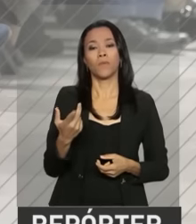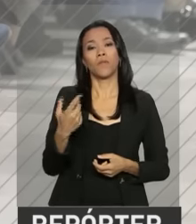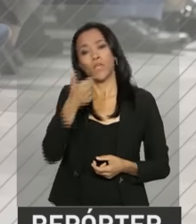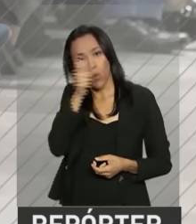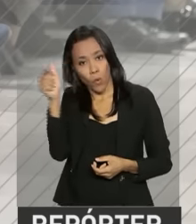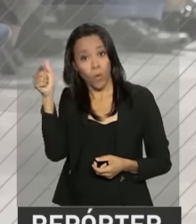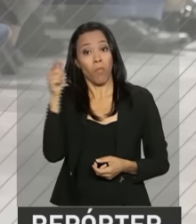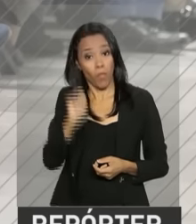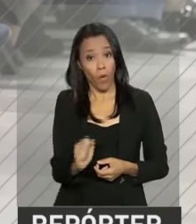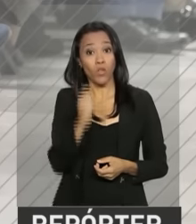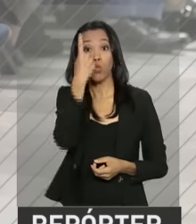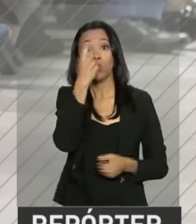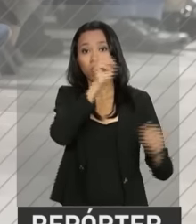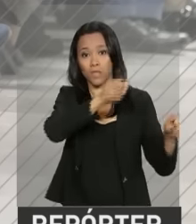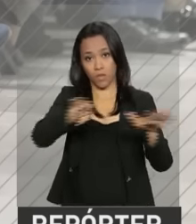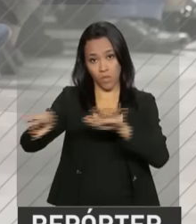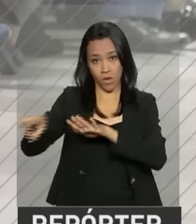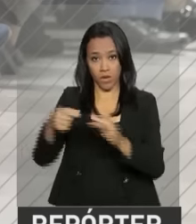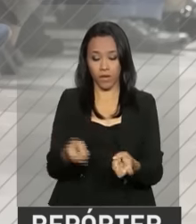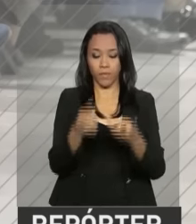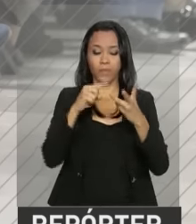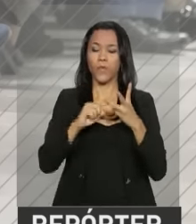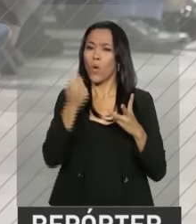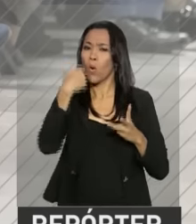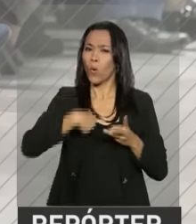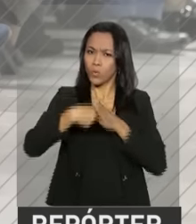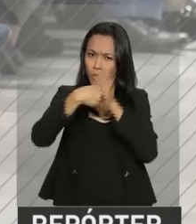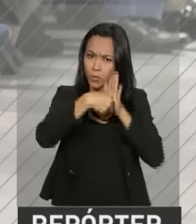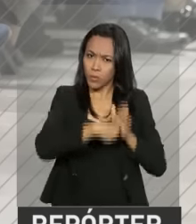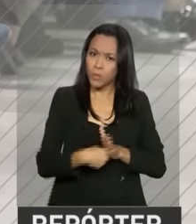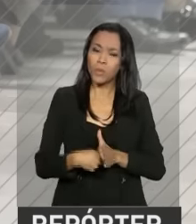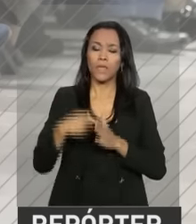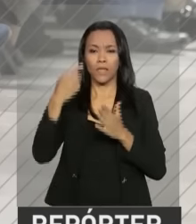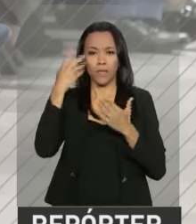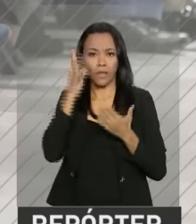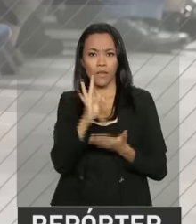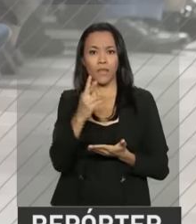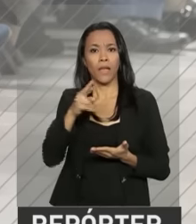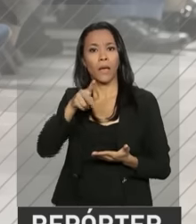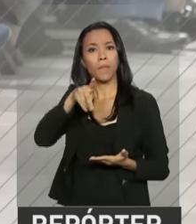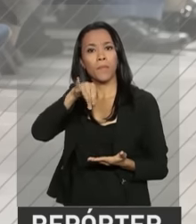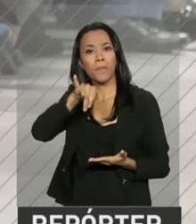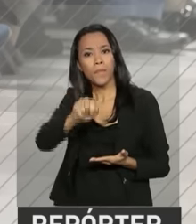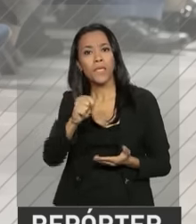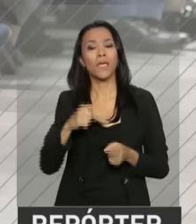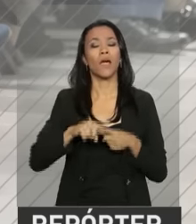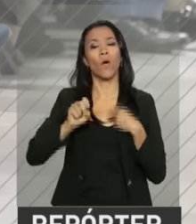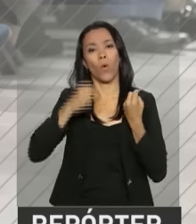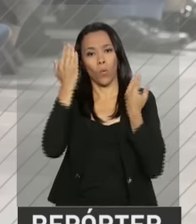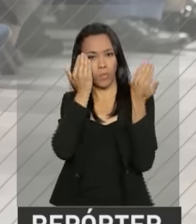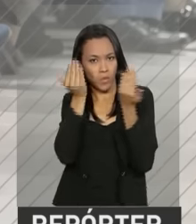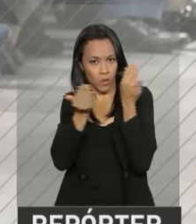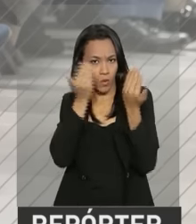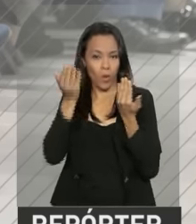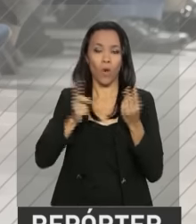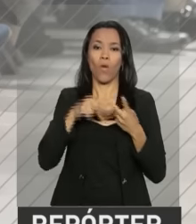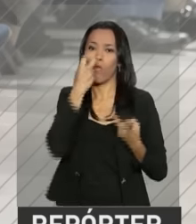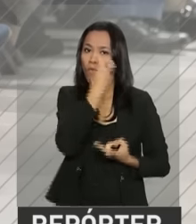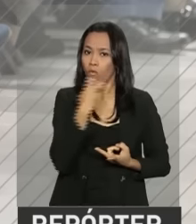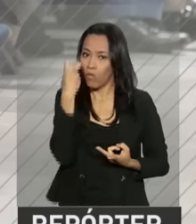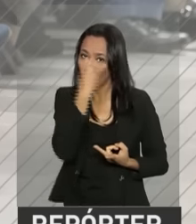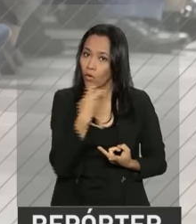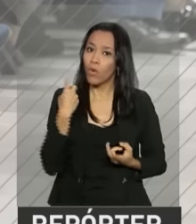realizadas em uma semana serviços diagnósticos de terapia e de sessões com psicólogo fonodiólogo e